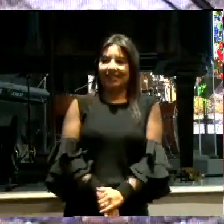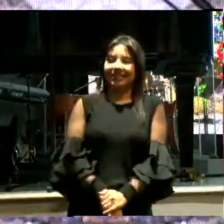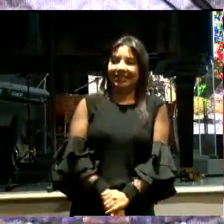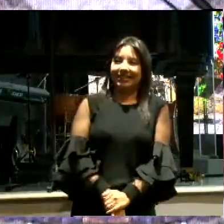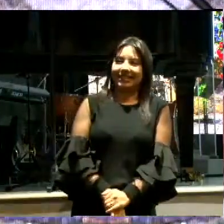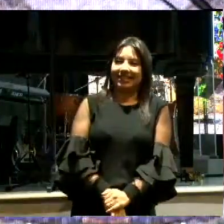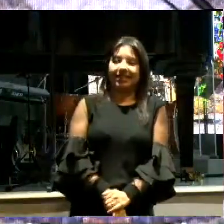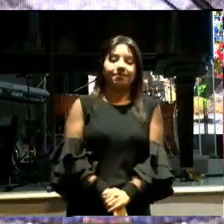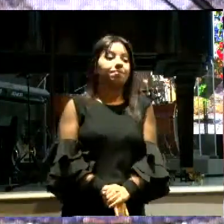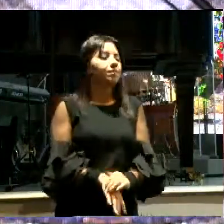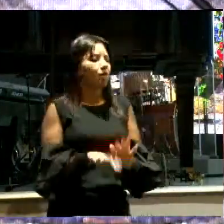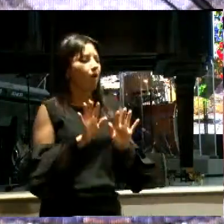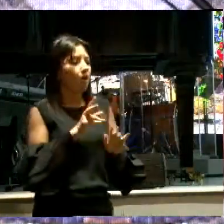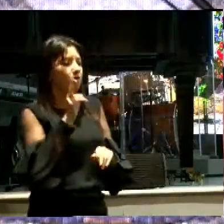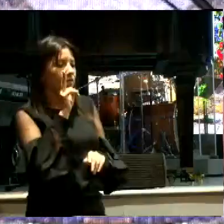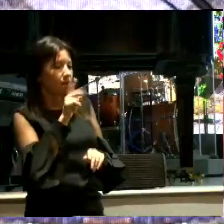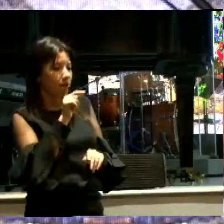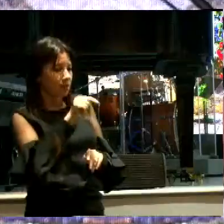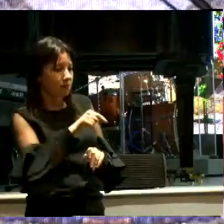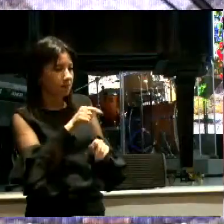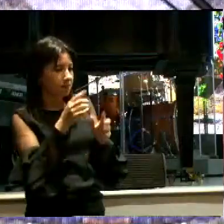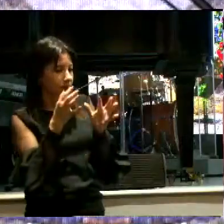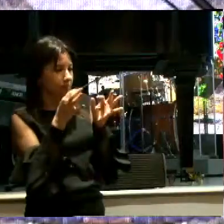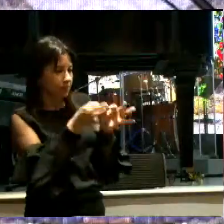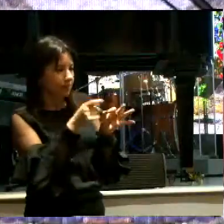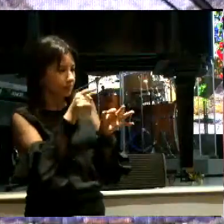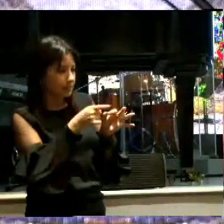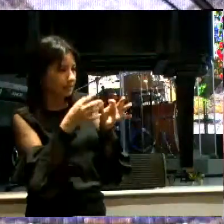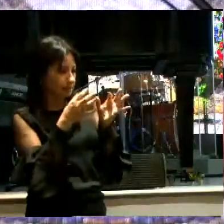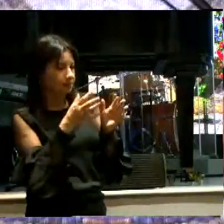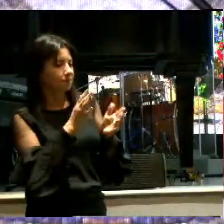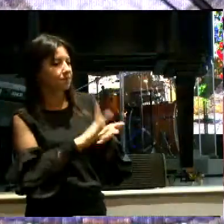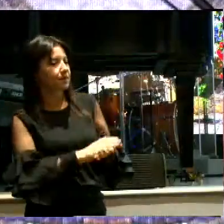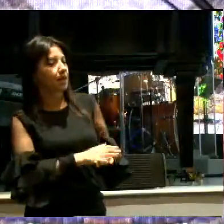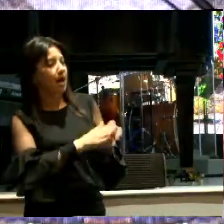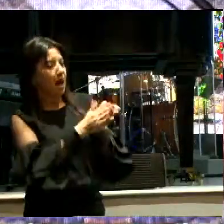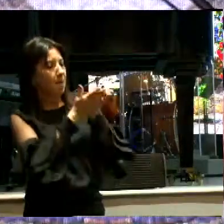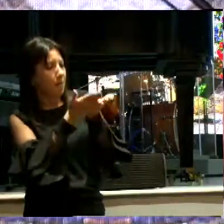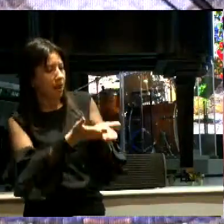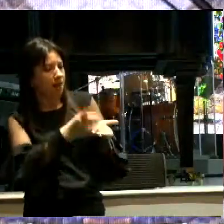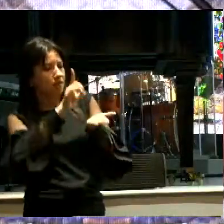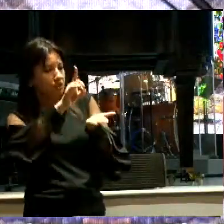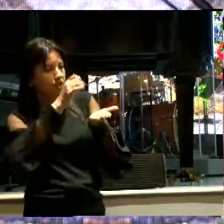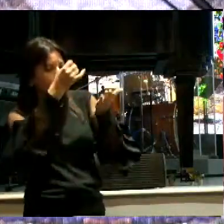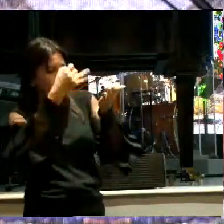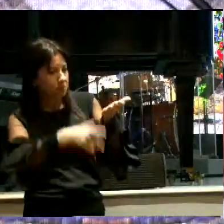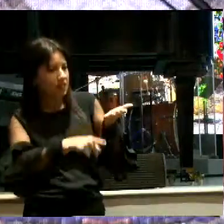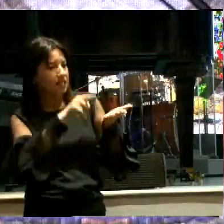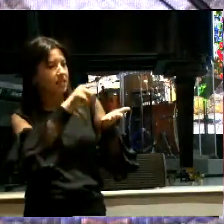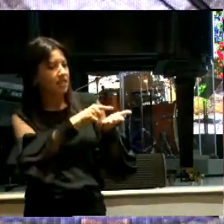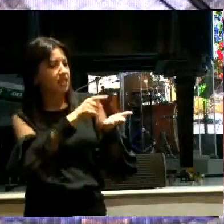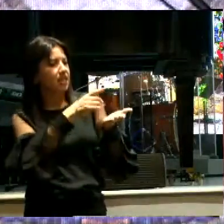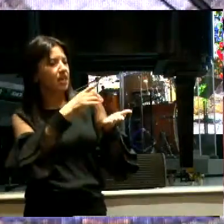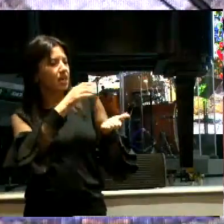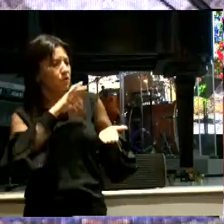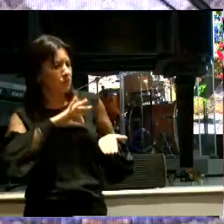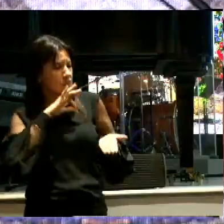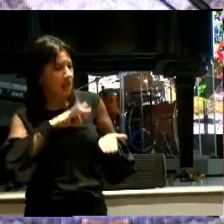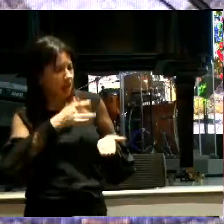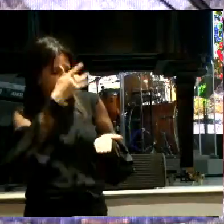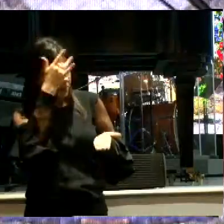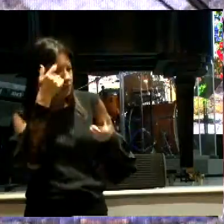amor, vou ler para não ter engano, tá bom? A palavra de Deus diz, digno é o trabalhador do seu salário,